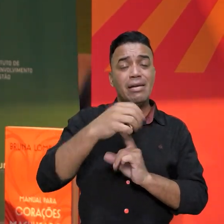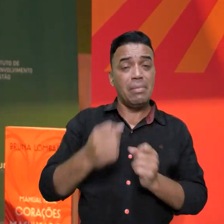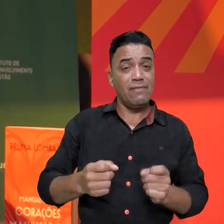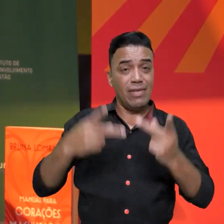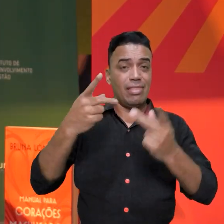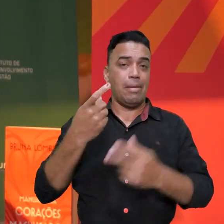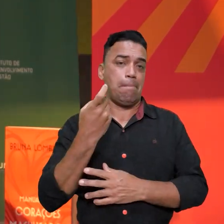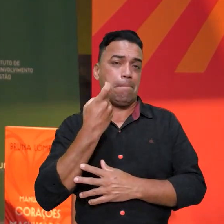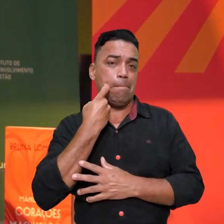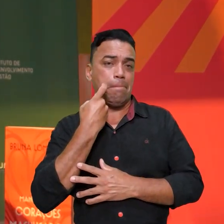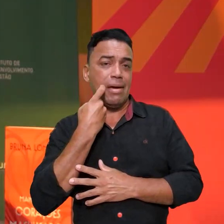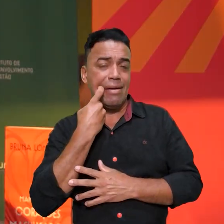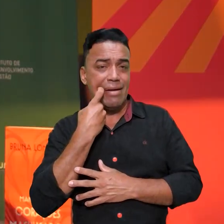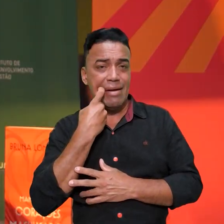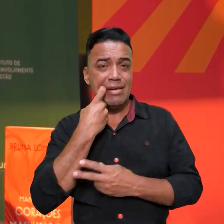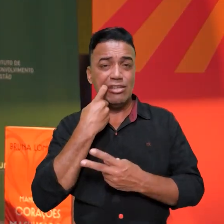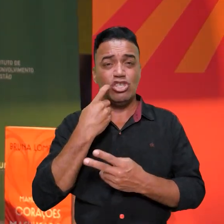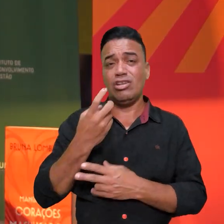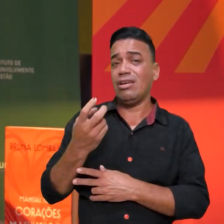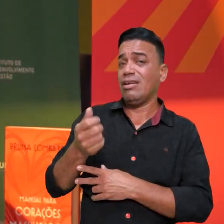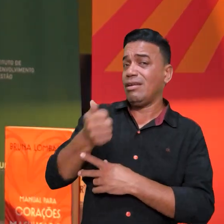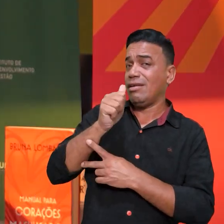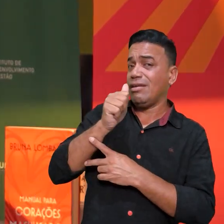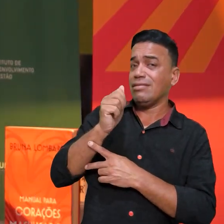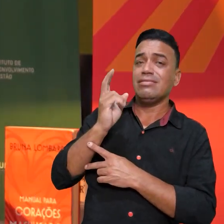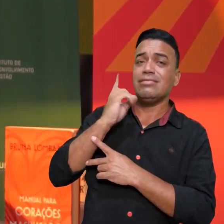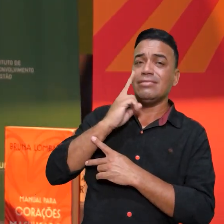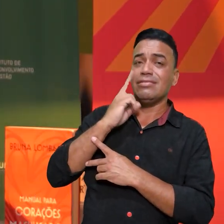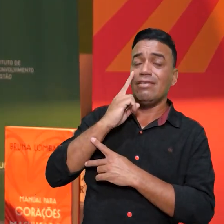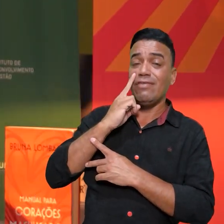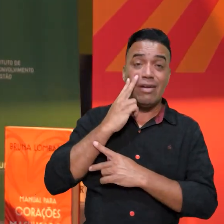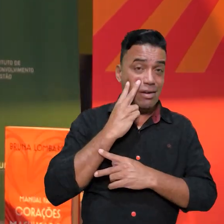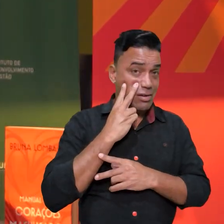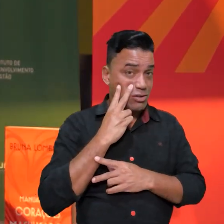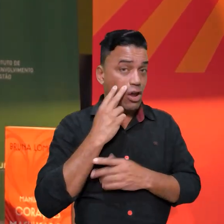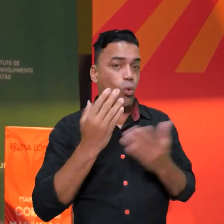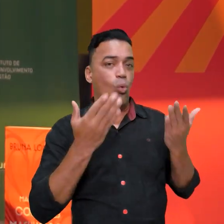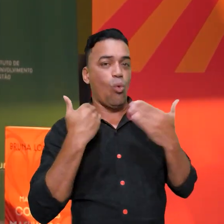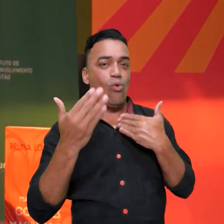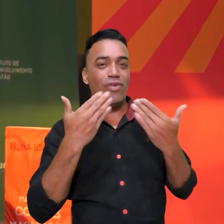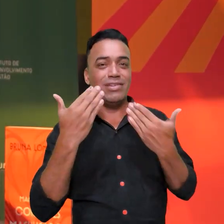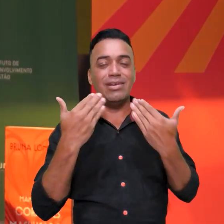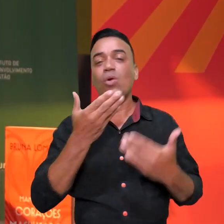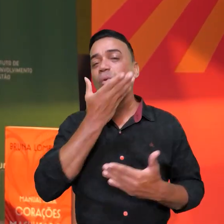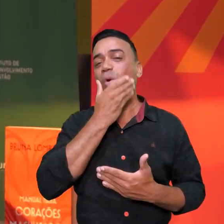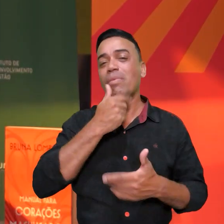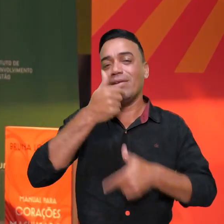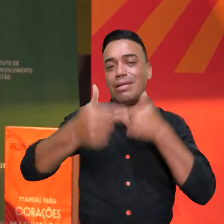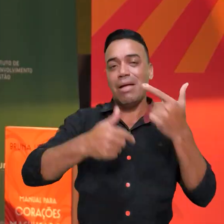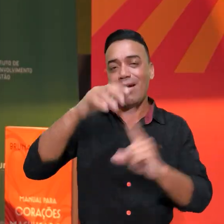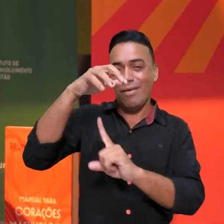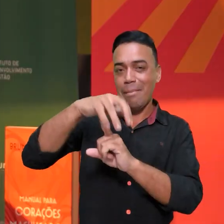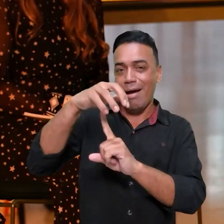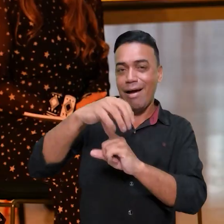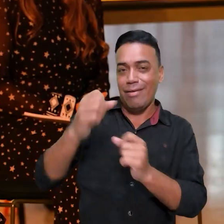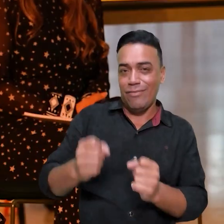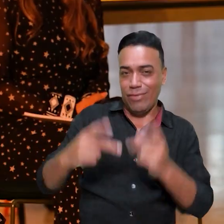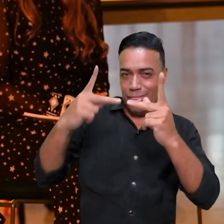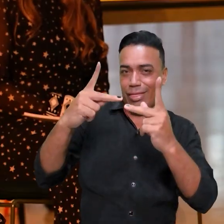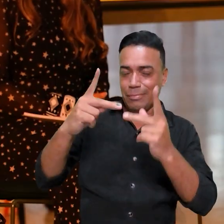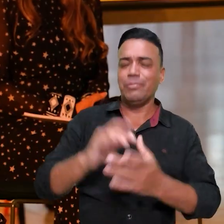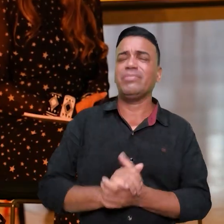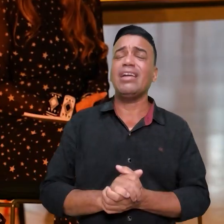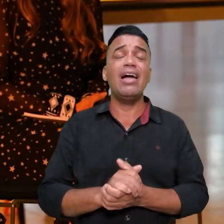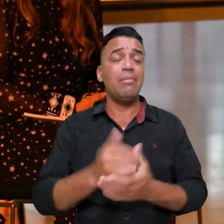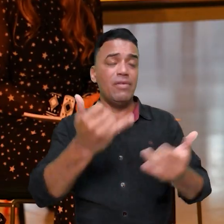peixe e uma cerveja, e só tinha eu, e eu fiquei conversando com o trabalhador ali daquela barraquinha. Em determinado momento, ele me